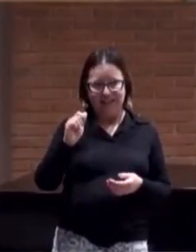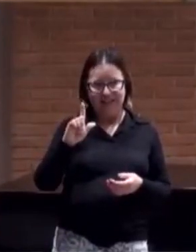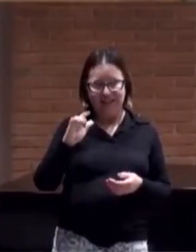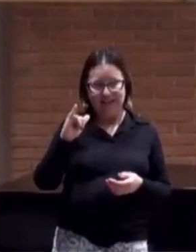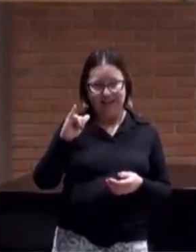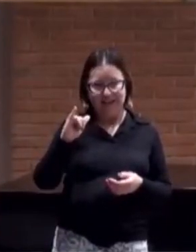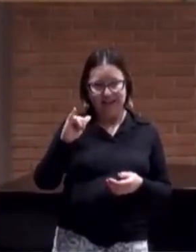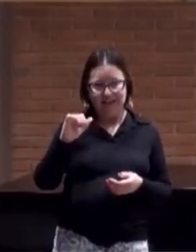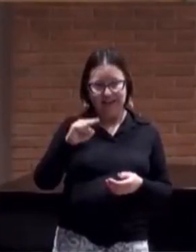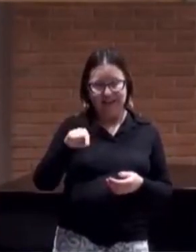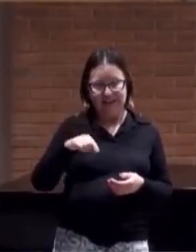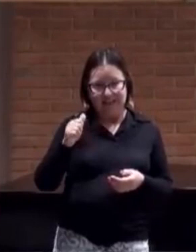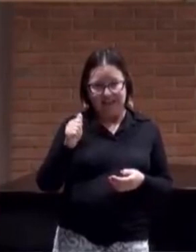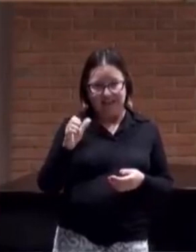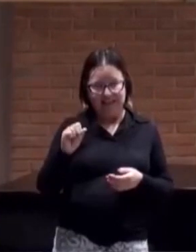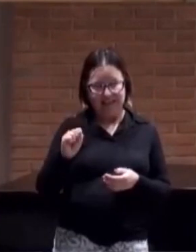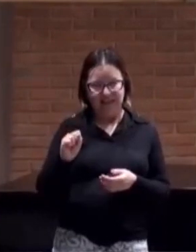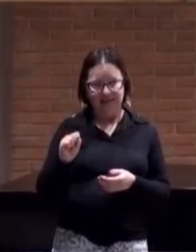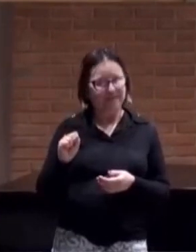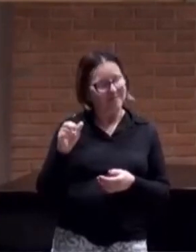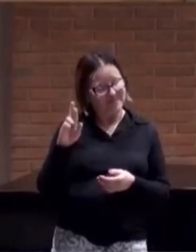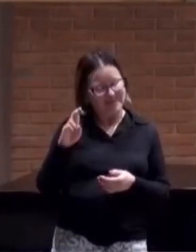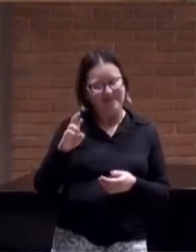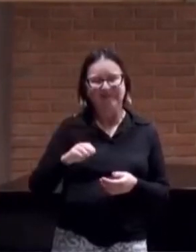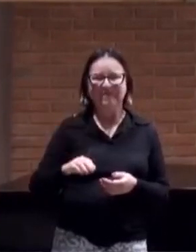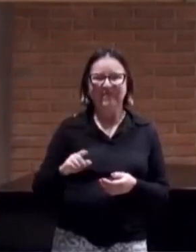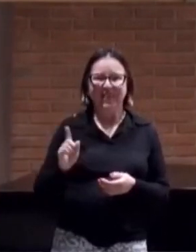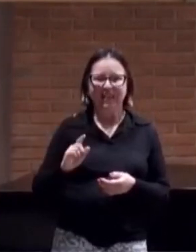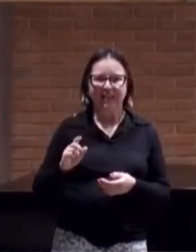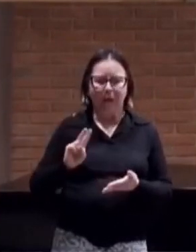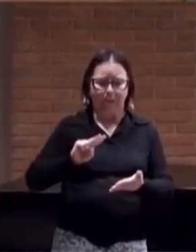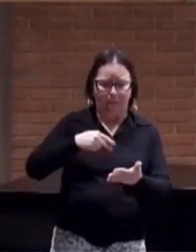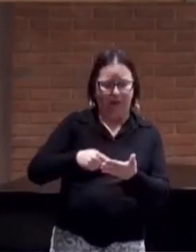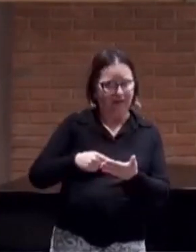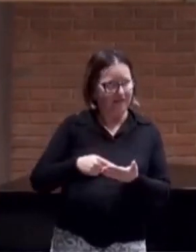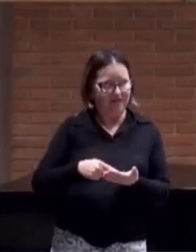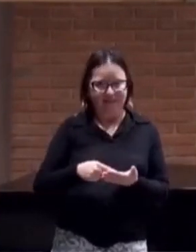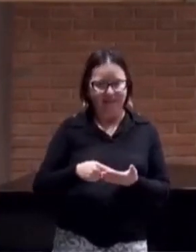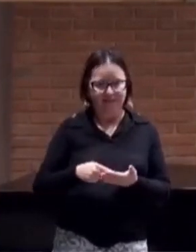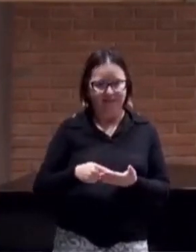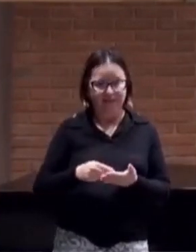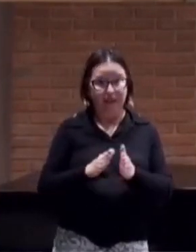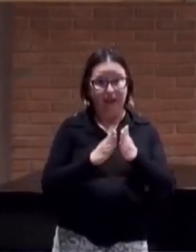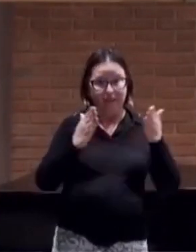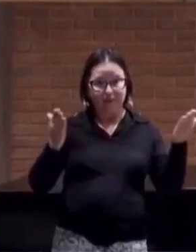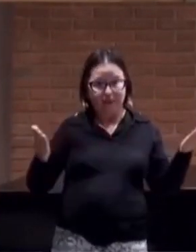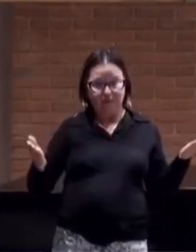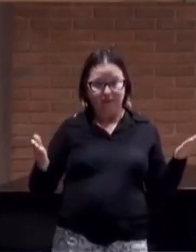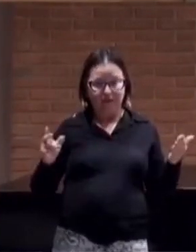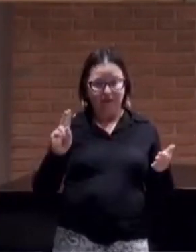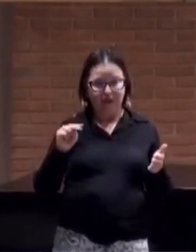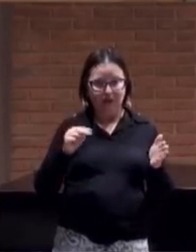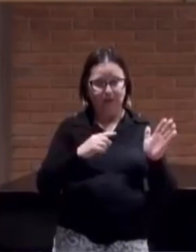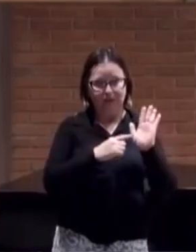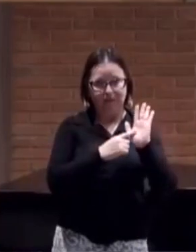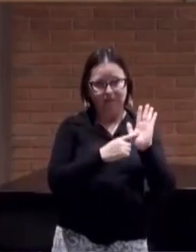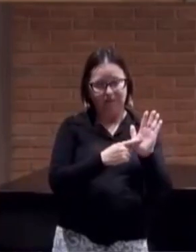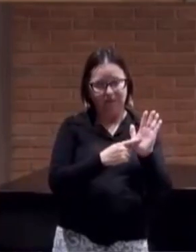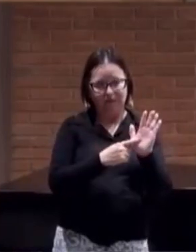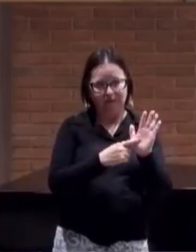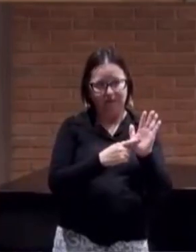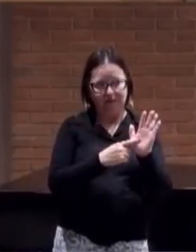é tropeço físico. Ela nunca, na Bíblia nunca aparece com o sentido